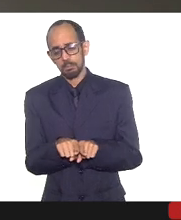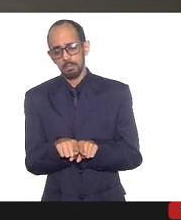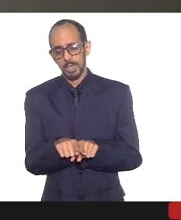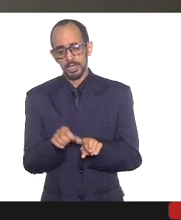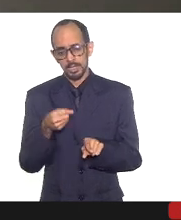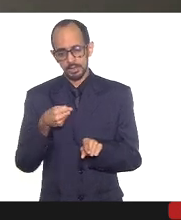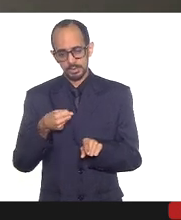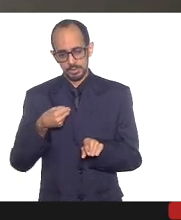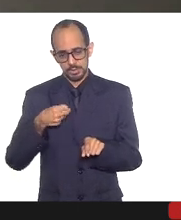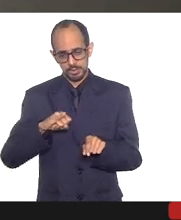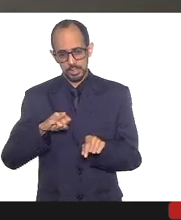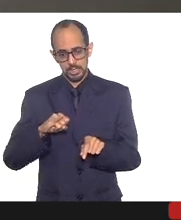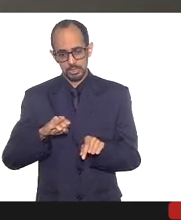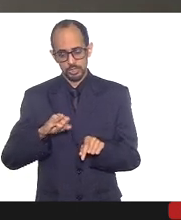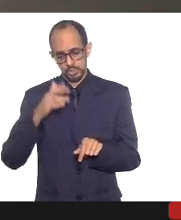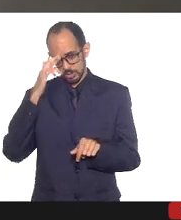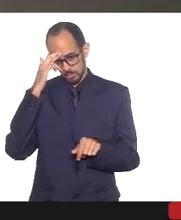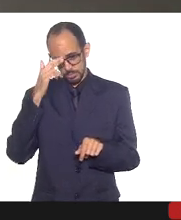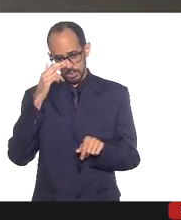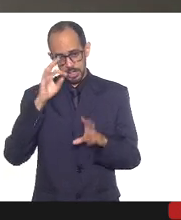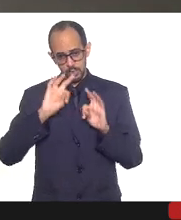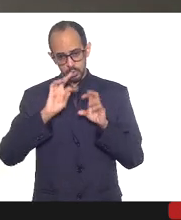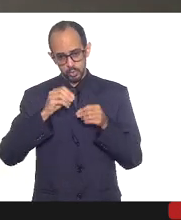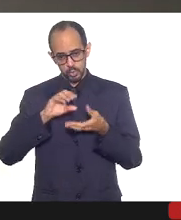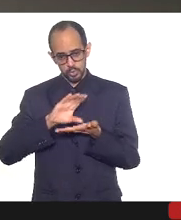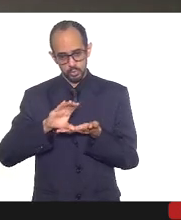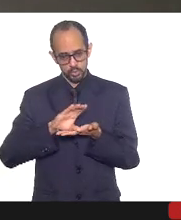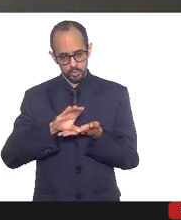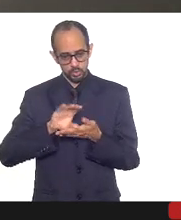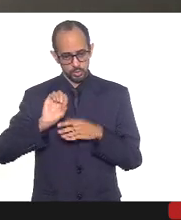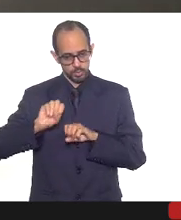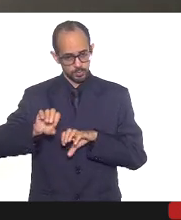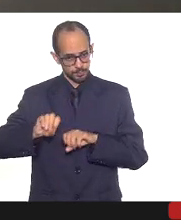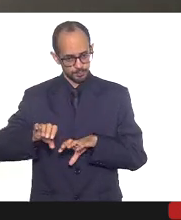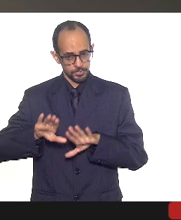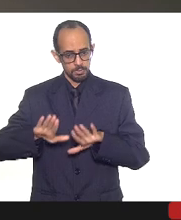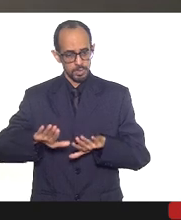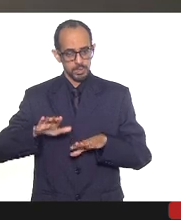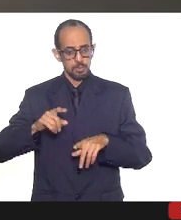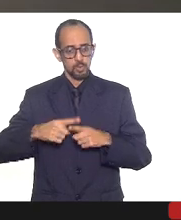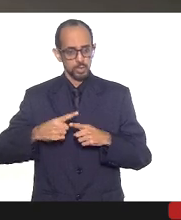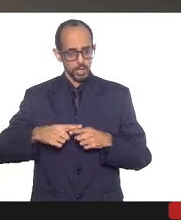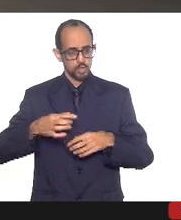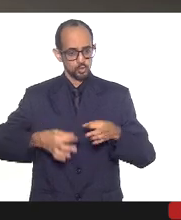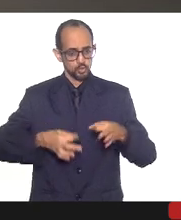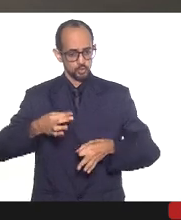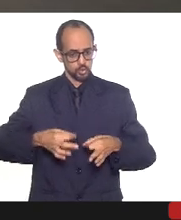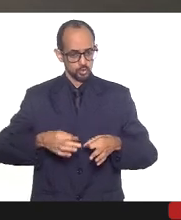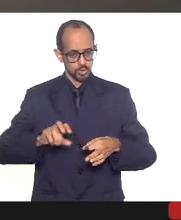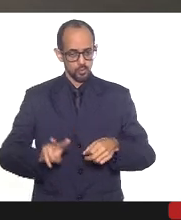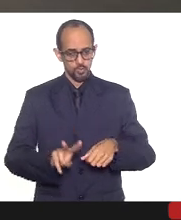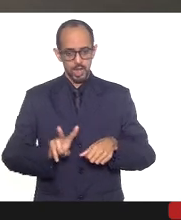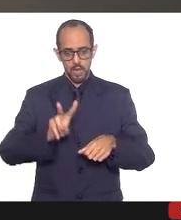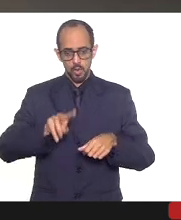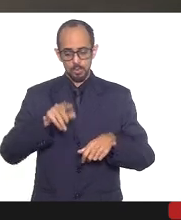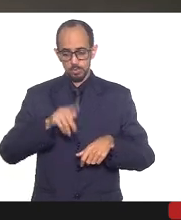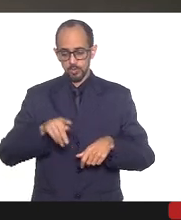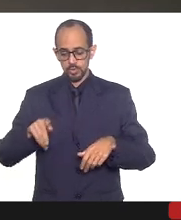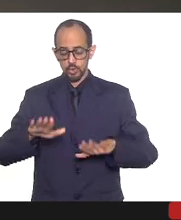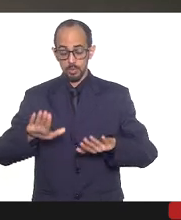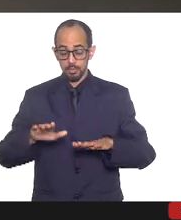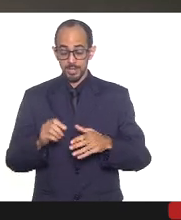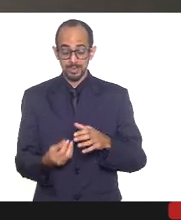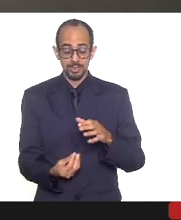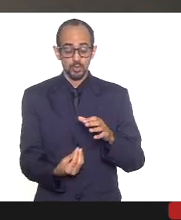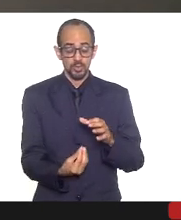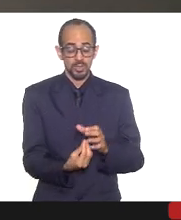índice constitucional da educação e até nos ajudaria, porque não teria nada mais justo do que valorizar o professor para poder alcançar o índice. Mas, por outro